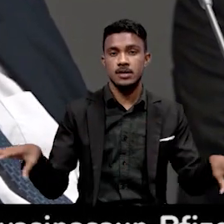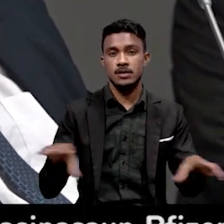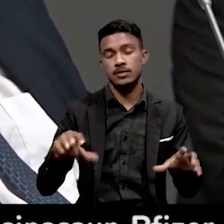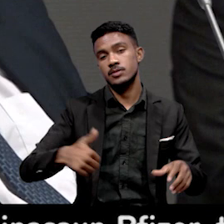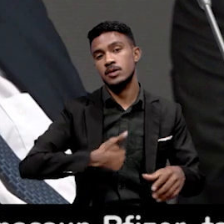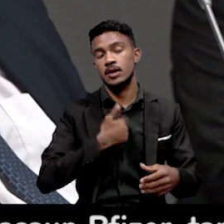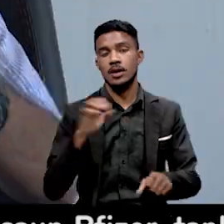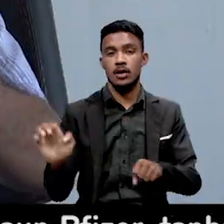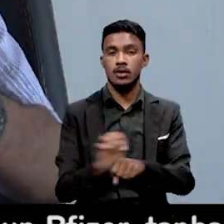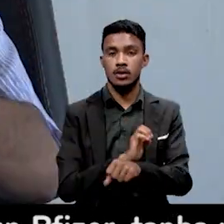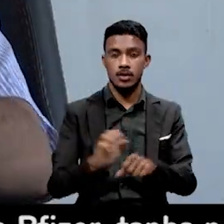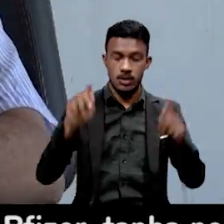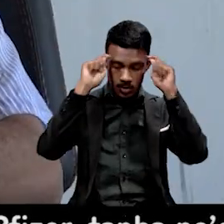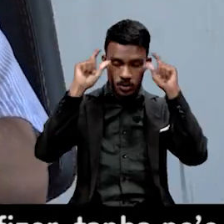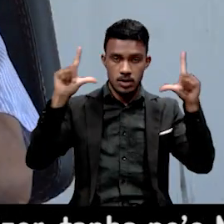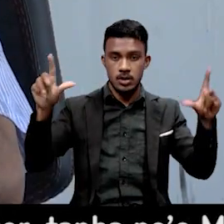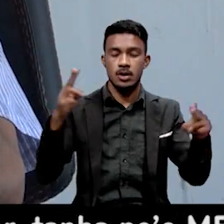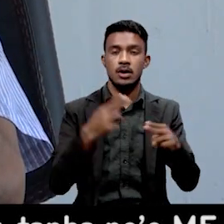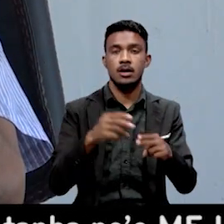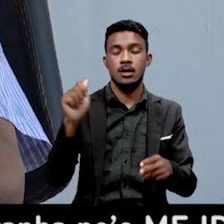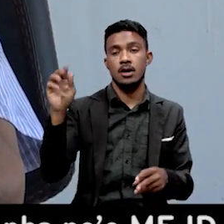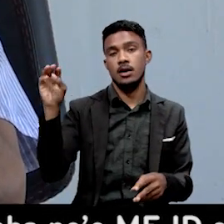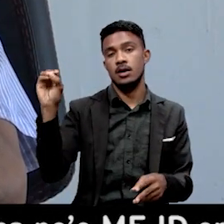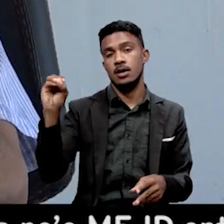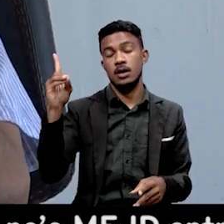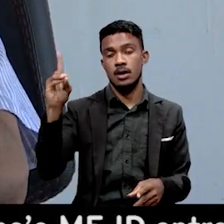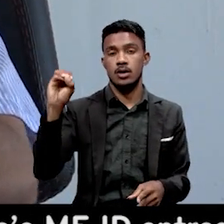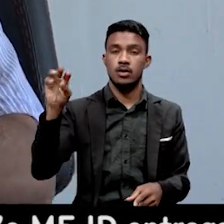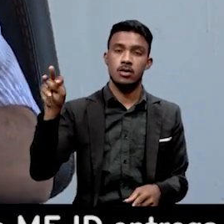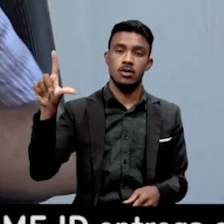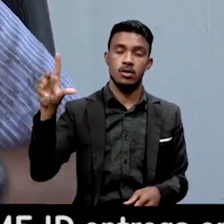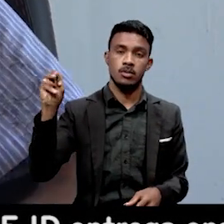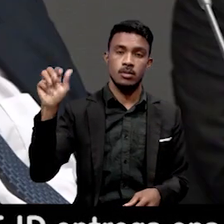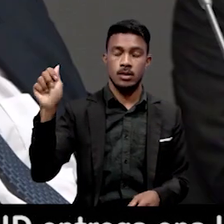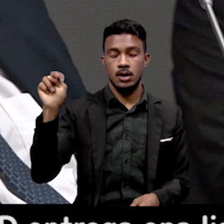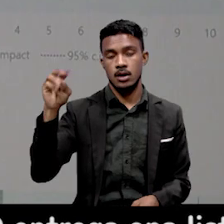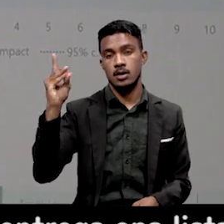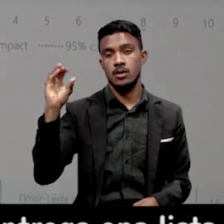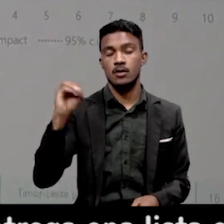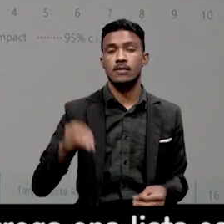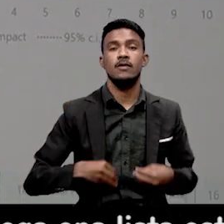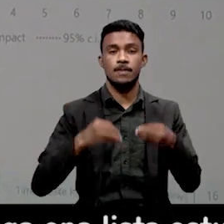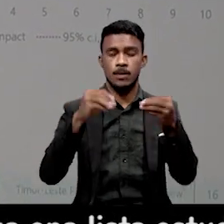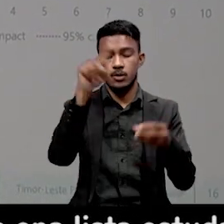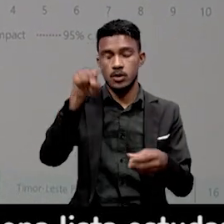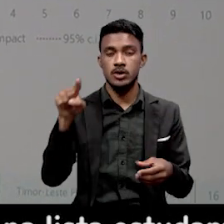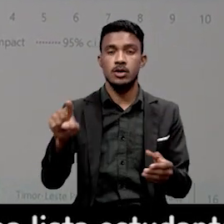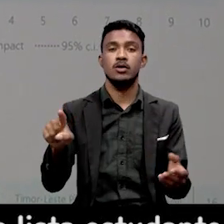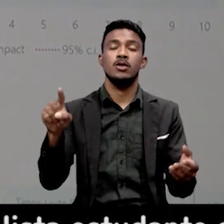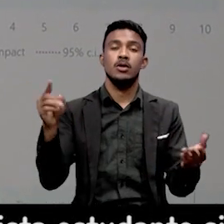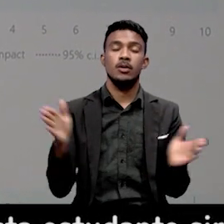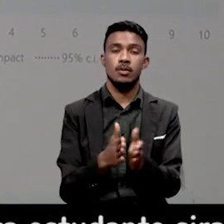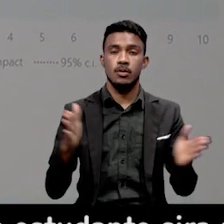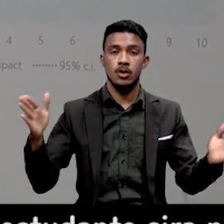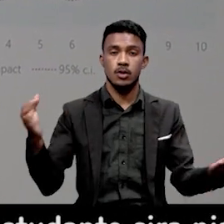economia Timor-Leste. Adolmando mos recomenda ba governo ato aloca orçamento ho porcento bot husi orçamento geral estado tina rihun rua